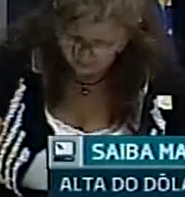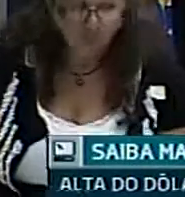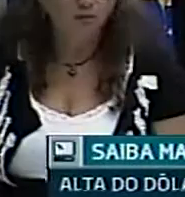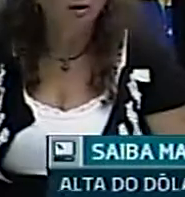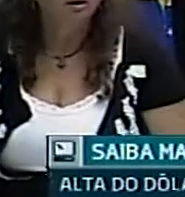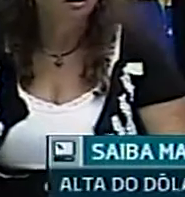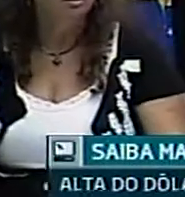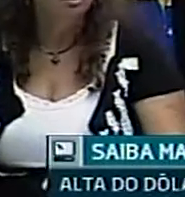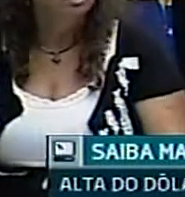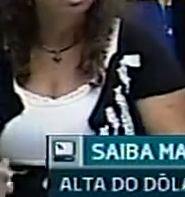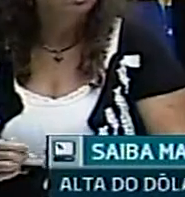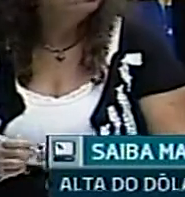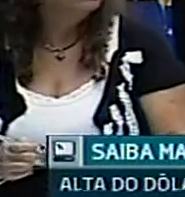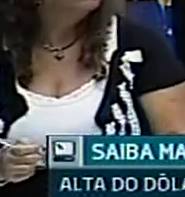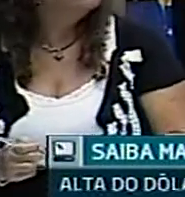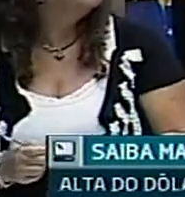1º.